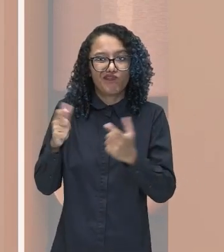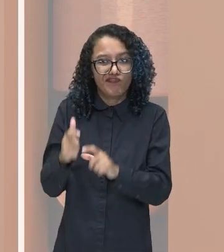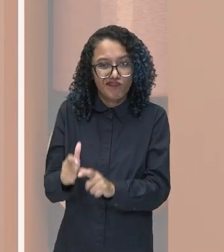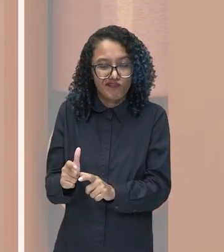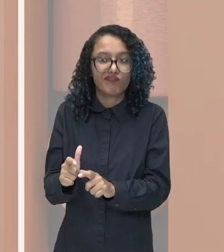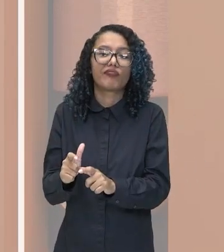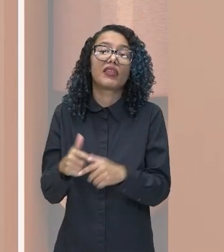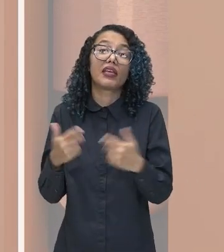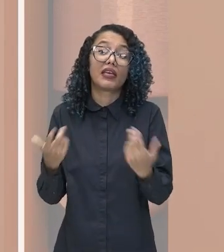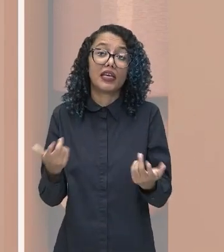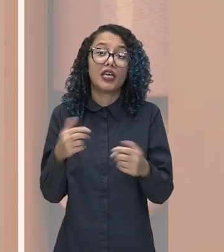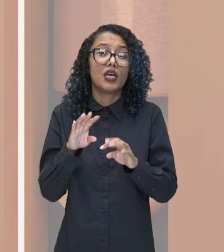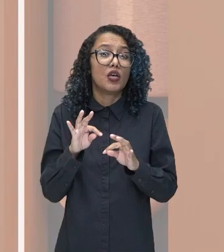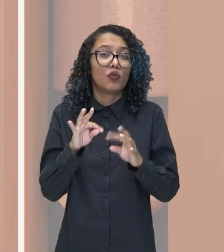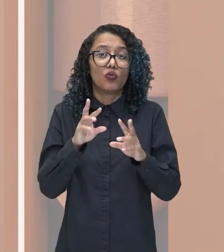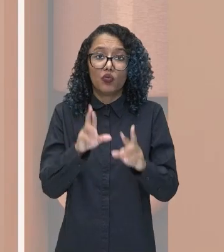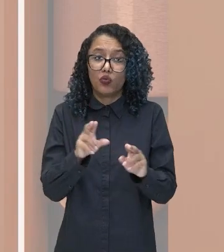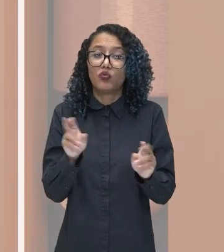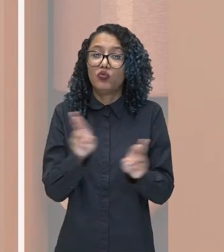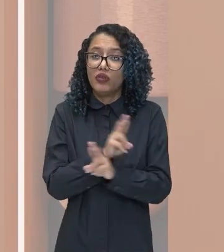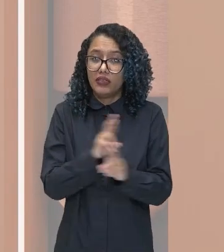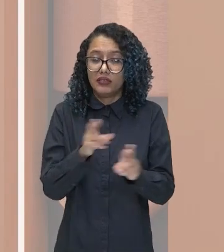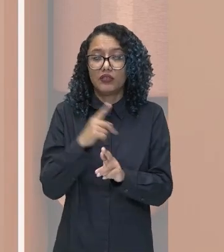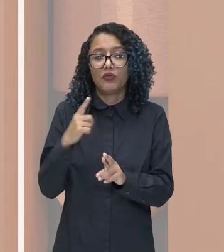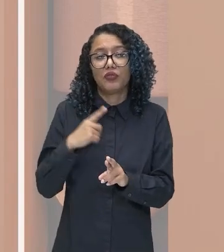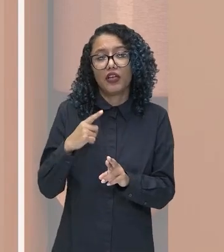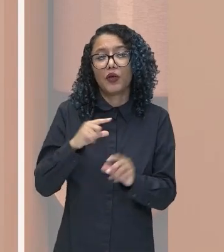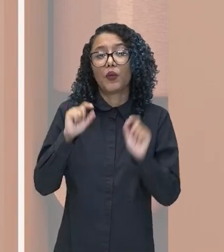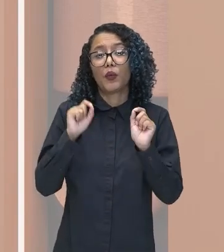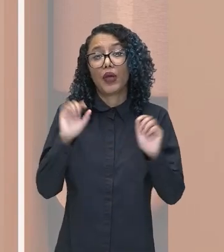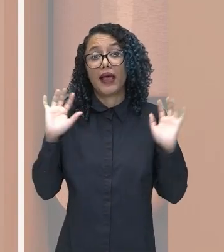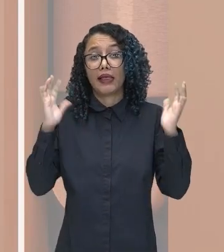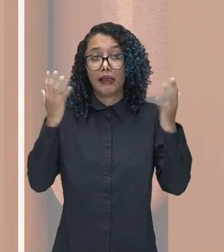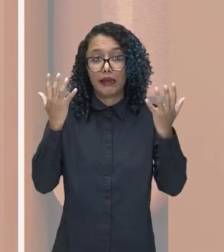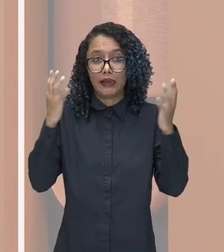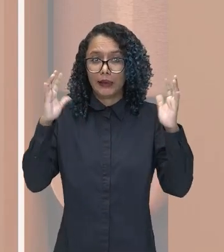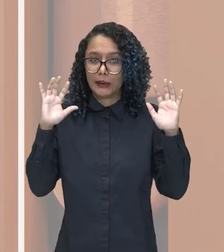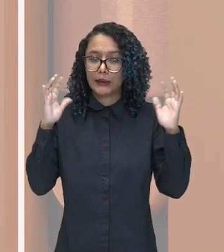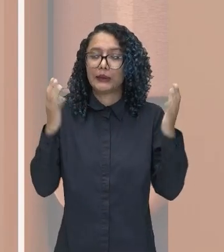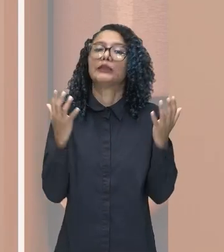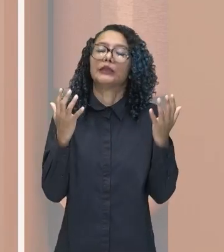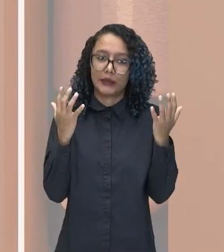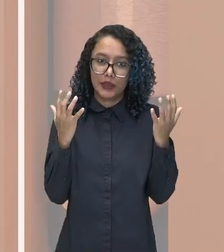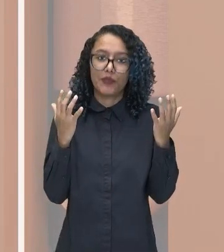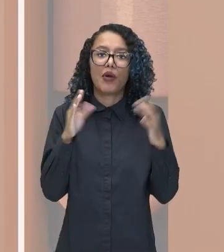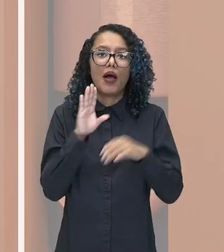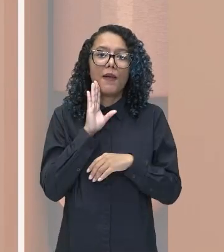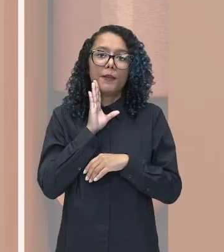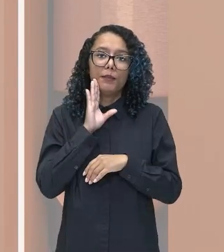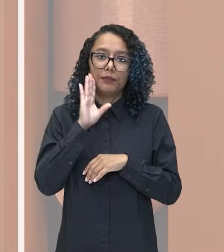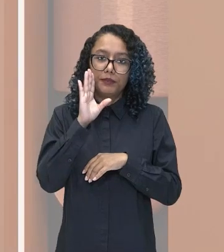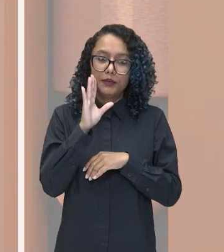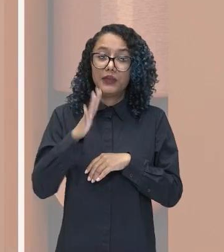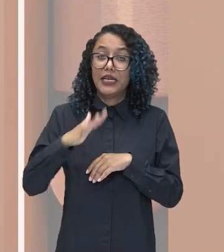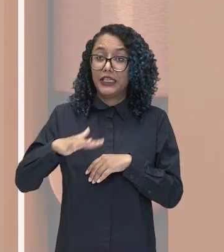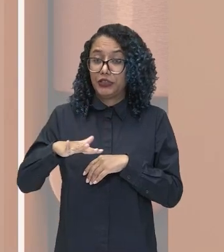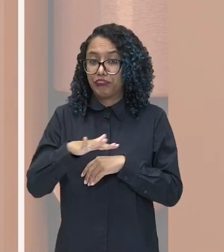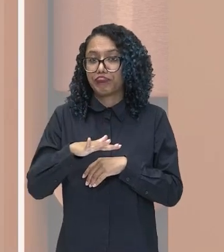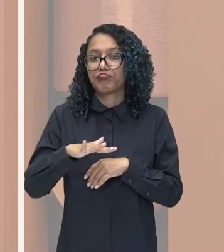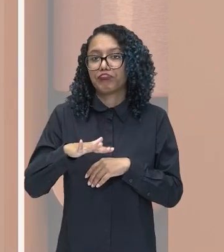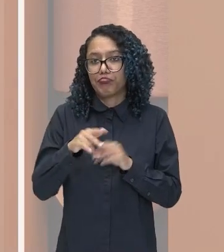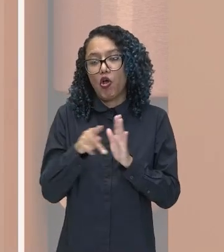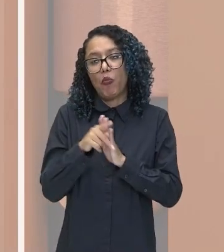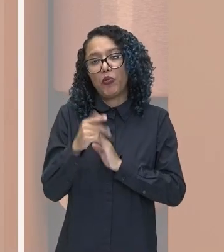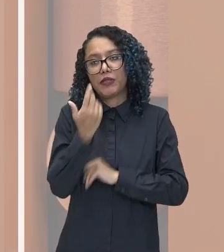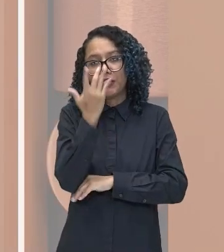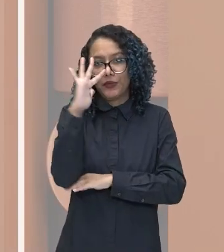relacionado principalmente ao clima, tá? Algumas condições que acabam surgindo, principalmente da parte natural. E quais serão